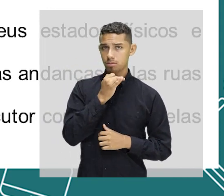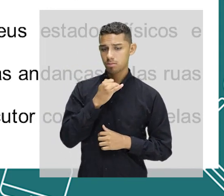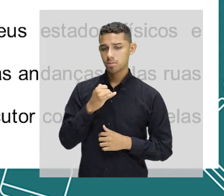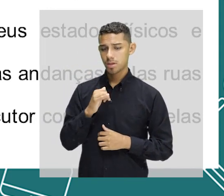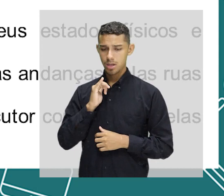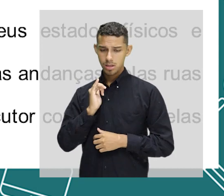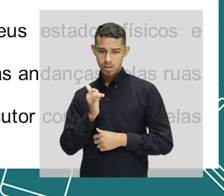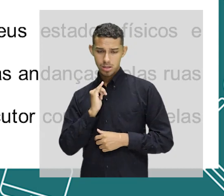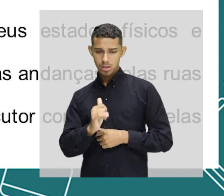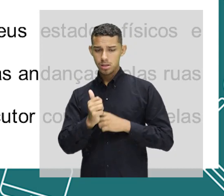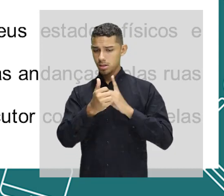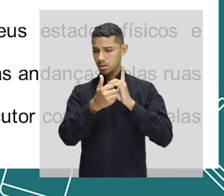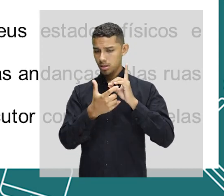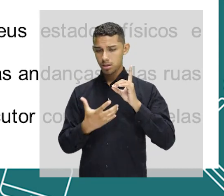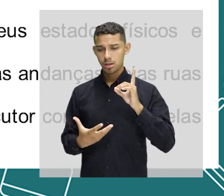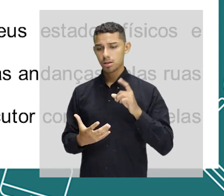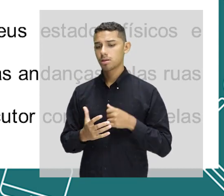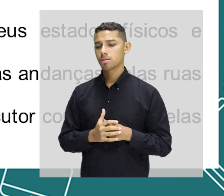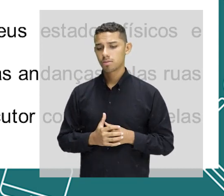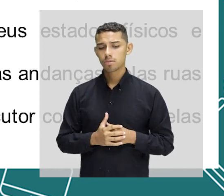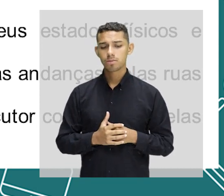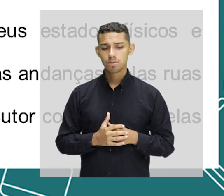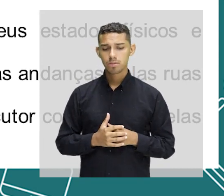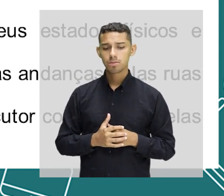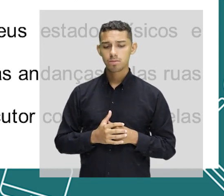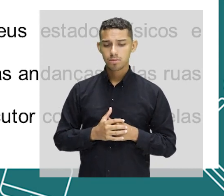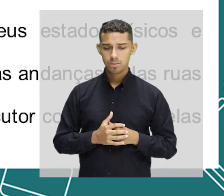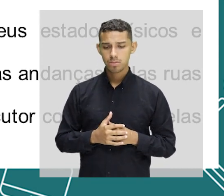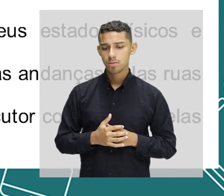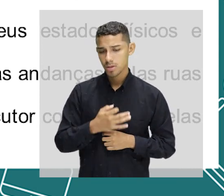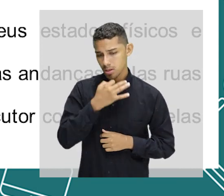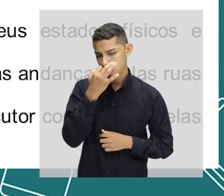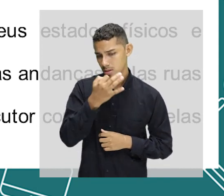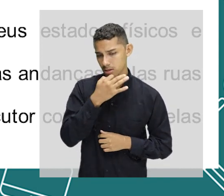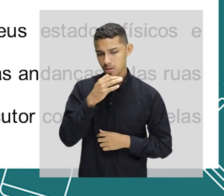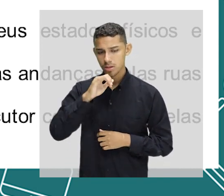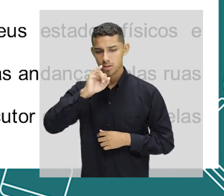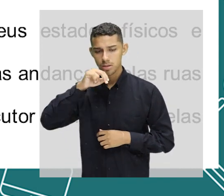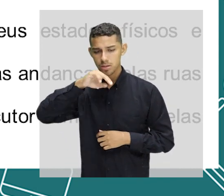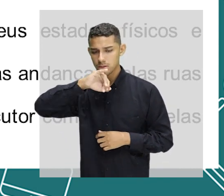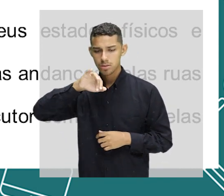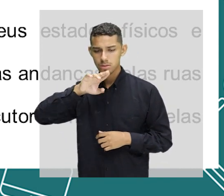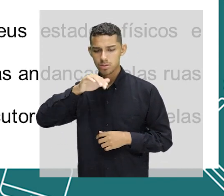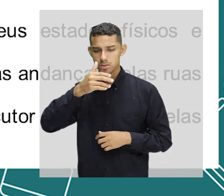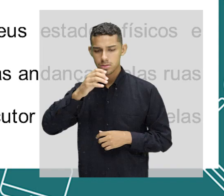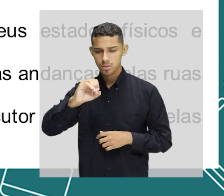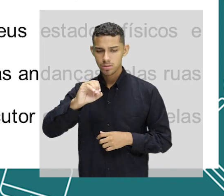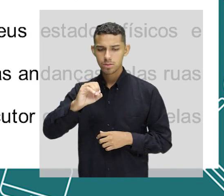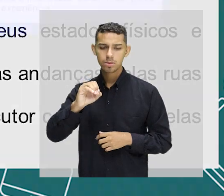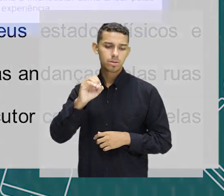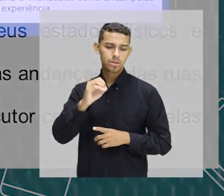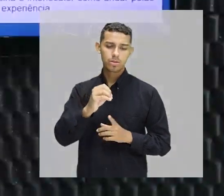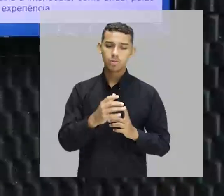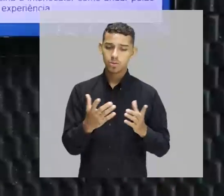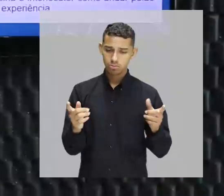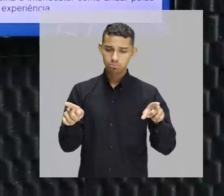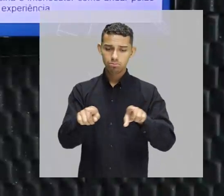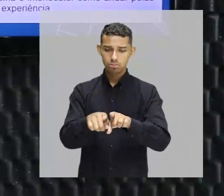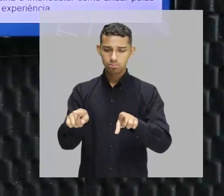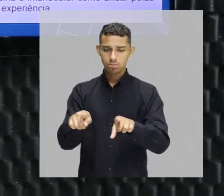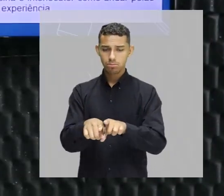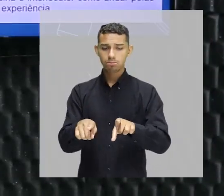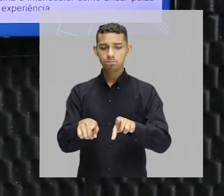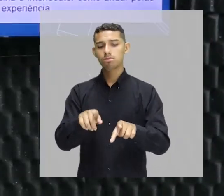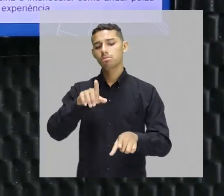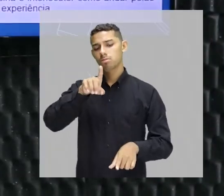e a descrição, eu posso ter a exposição e a injunção, eu posso ter o dissertativo argumentativo com o